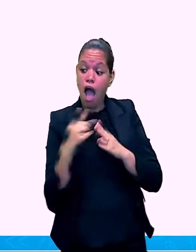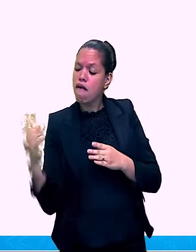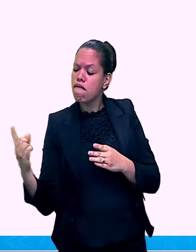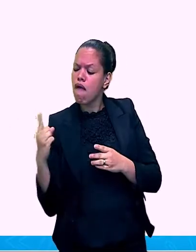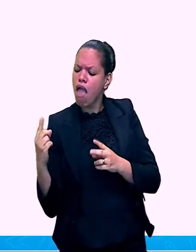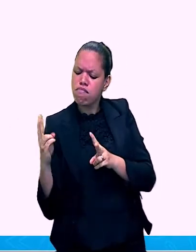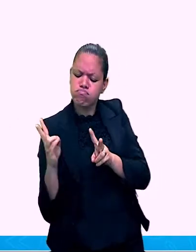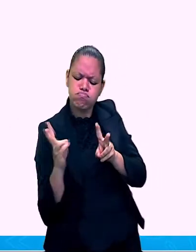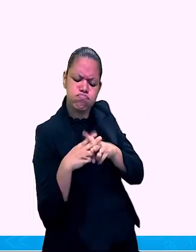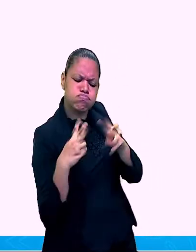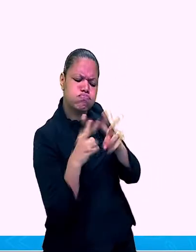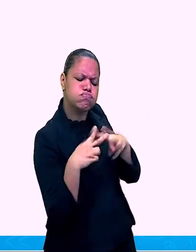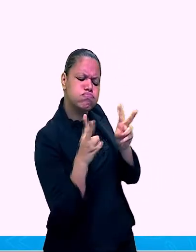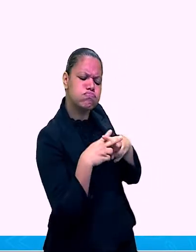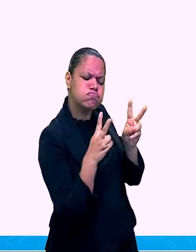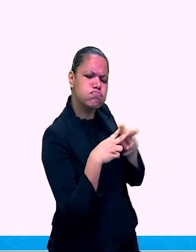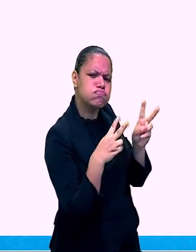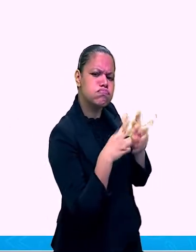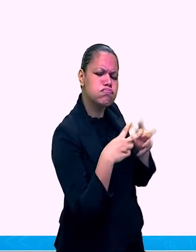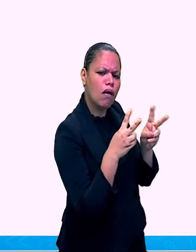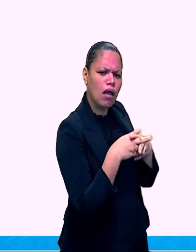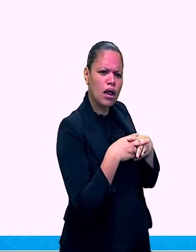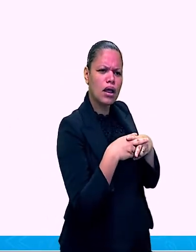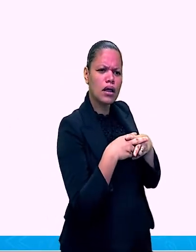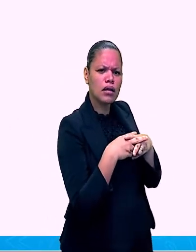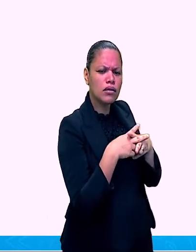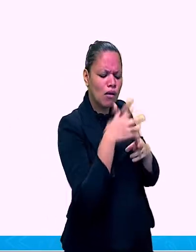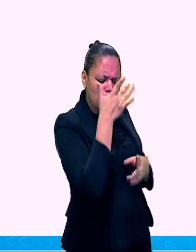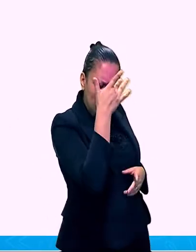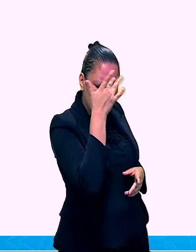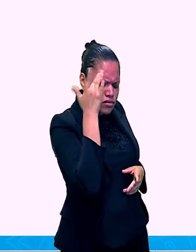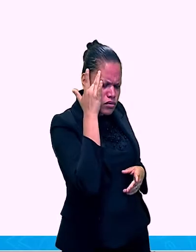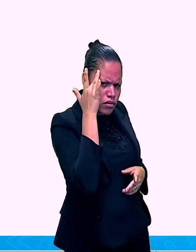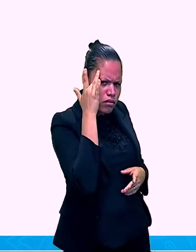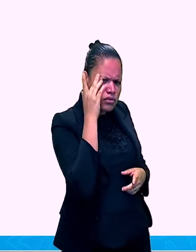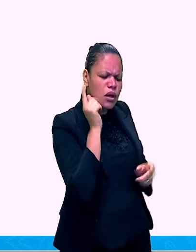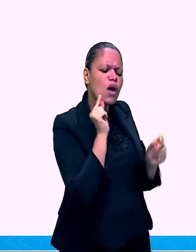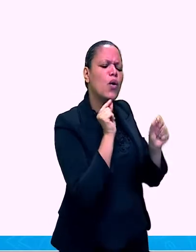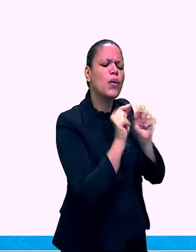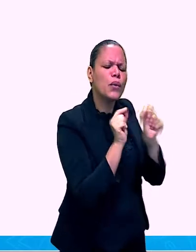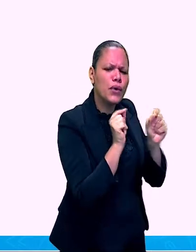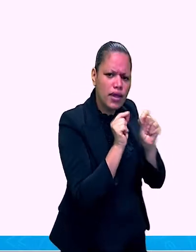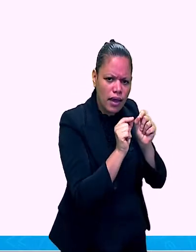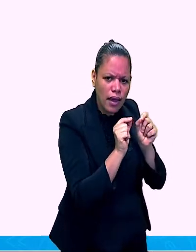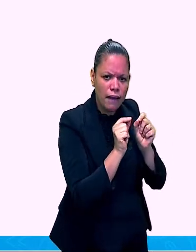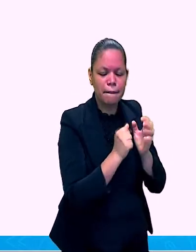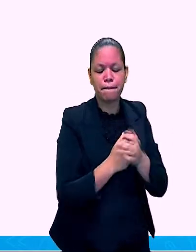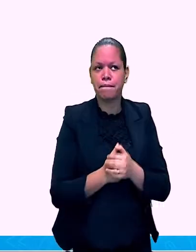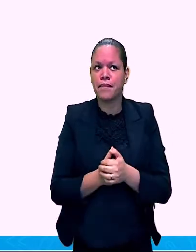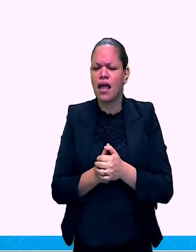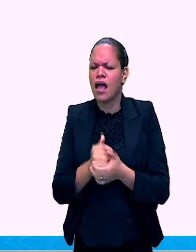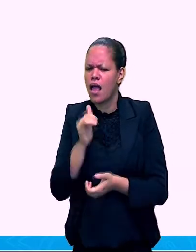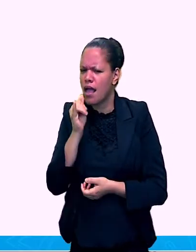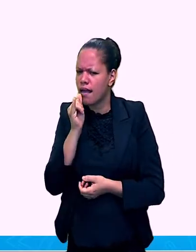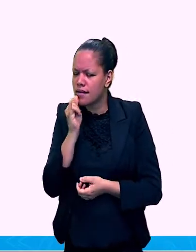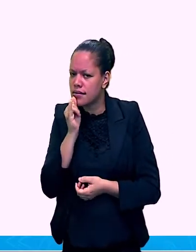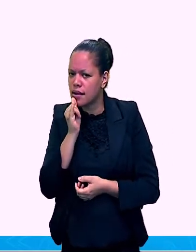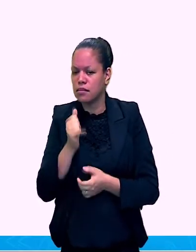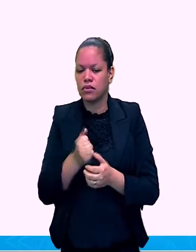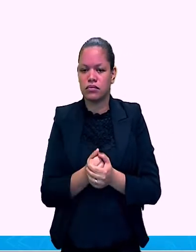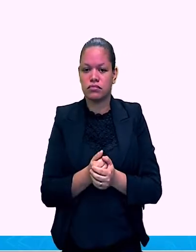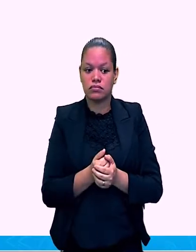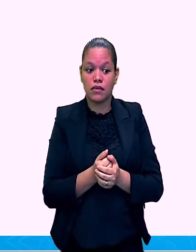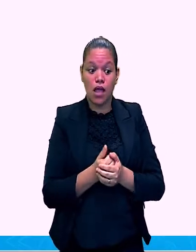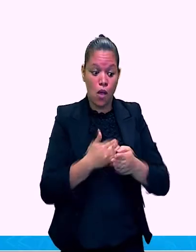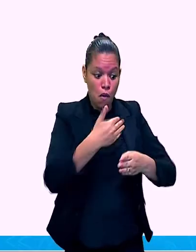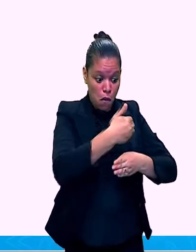desterritorialização. O que é isso? Eu estava com a minha casa construída aqui, toda a minha comunidade onde eu nasci. Na